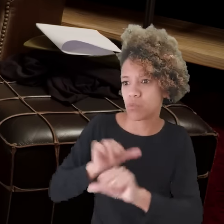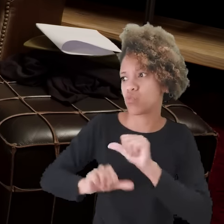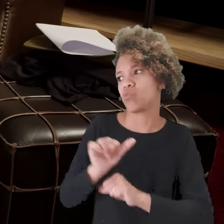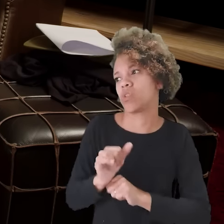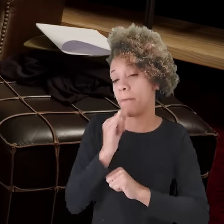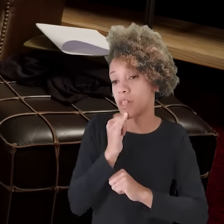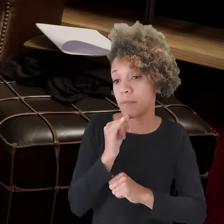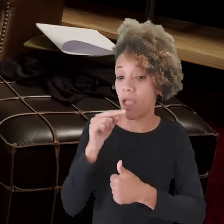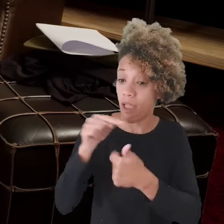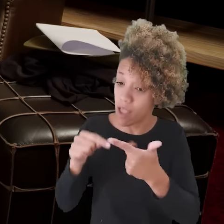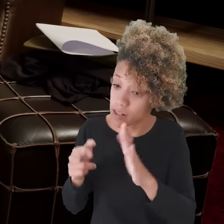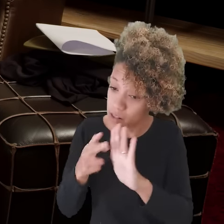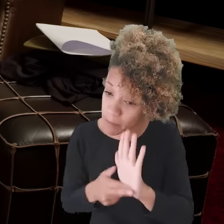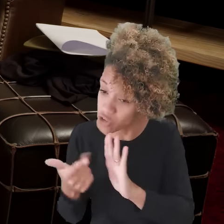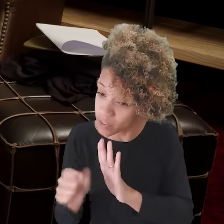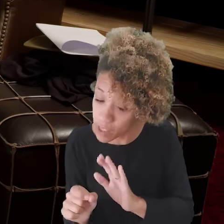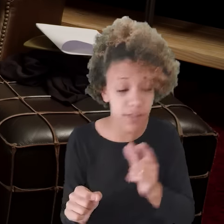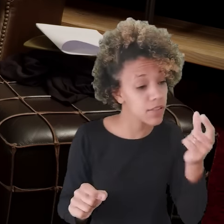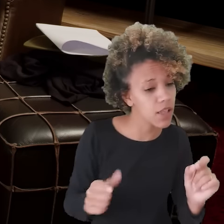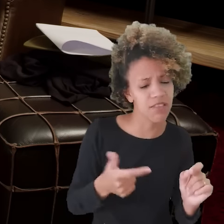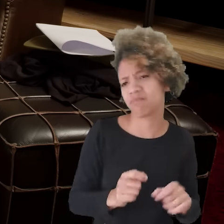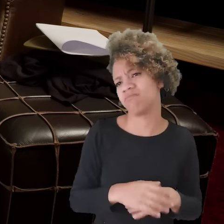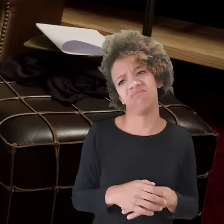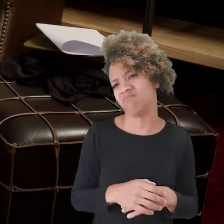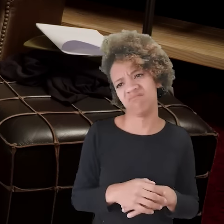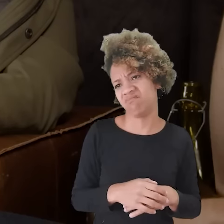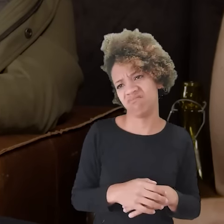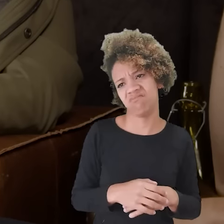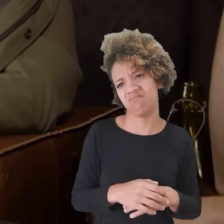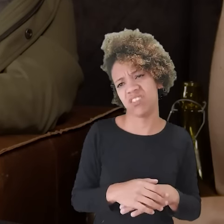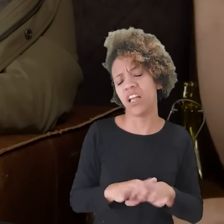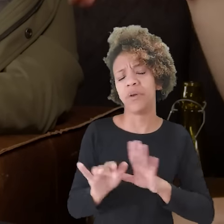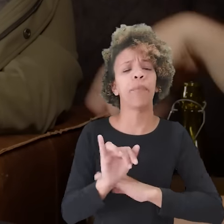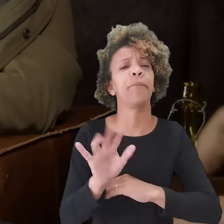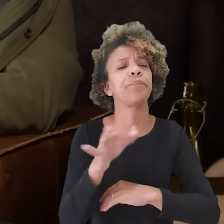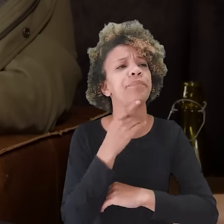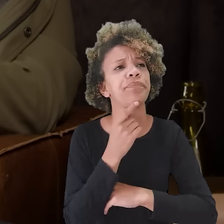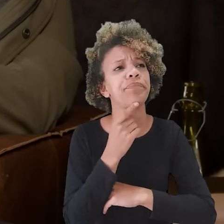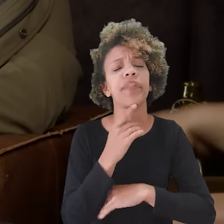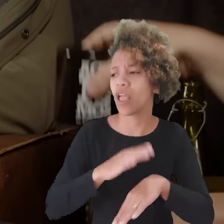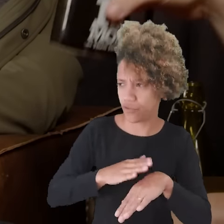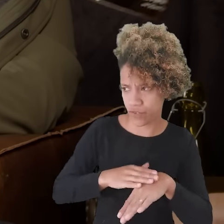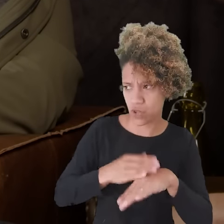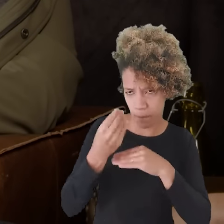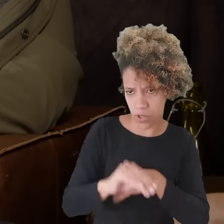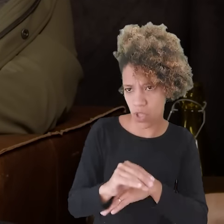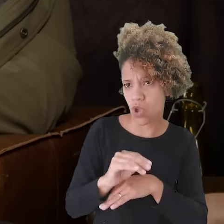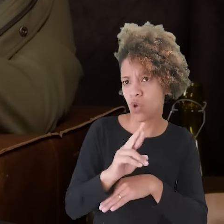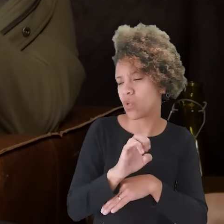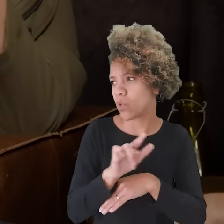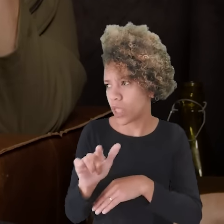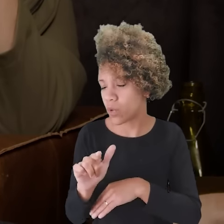shows viram com do tipo ah você esse limite é 10 aí vai só a pessoa com limite 10 tá mais limite eu fiz um um tem um